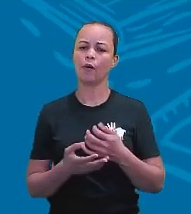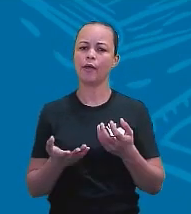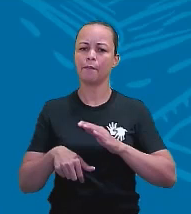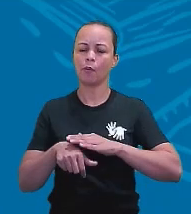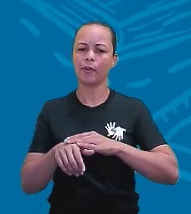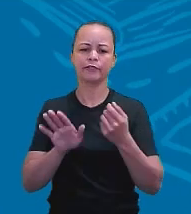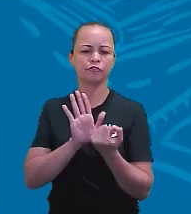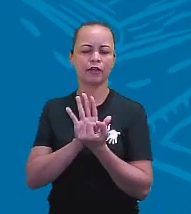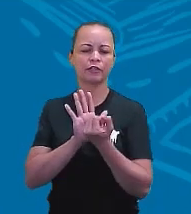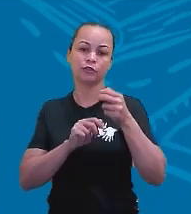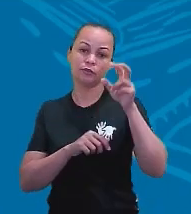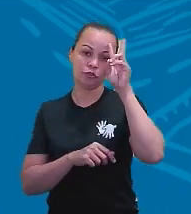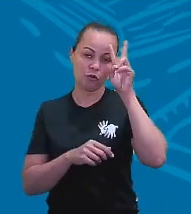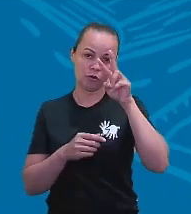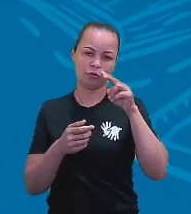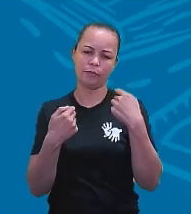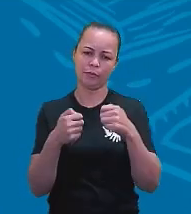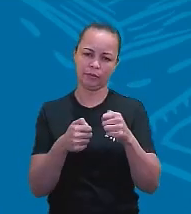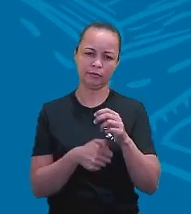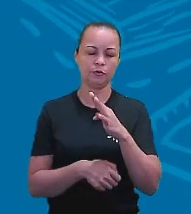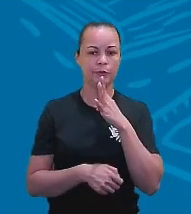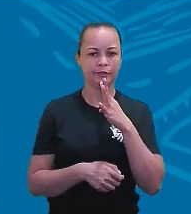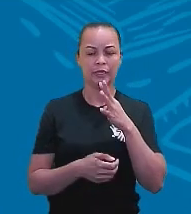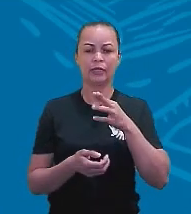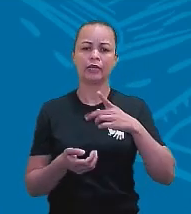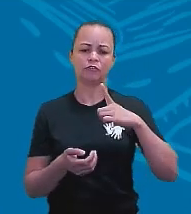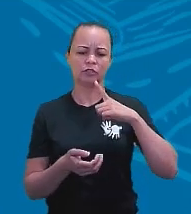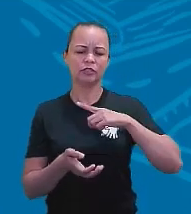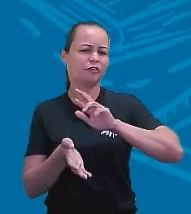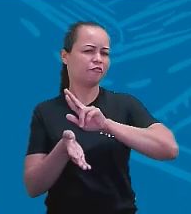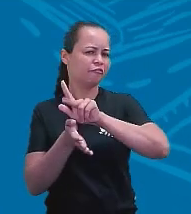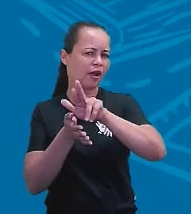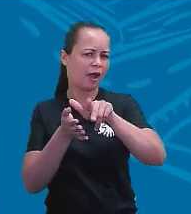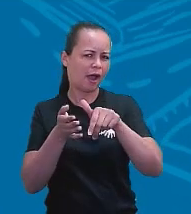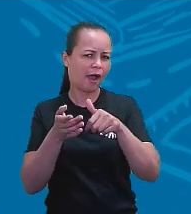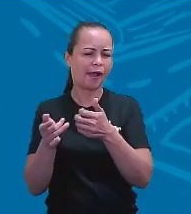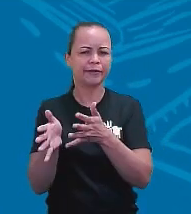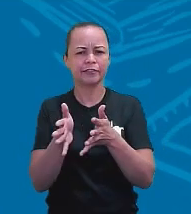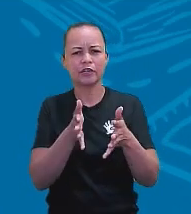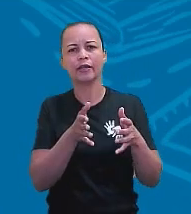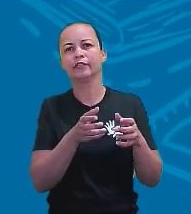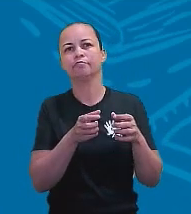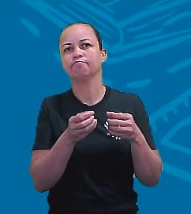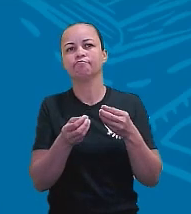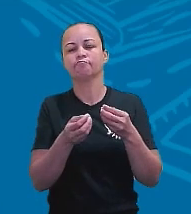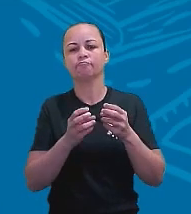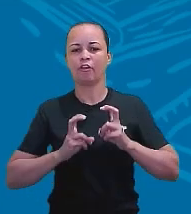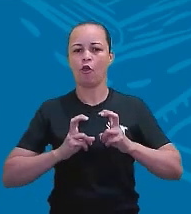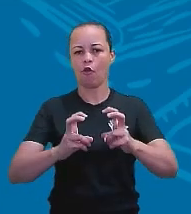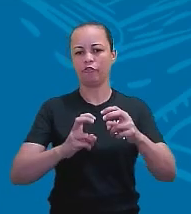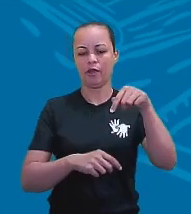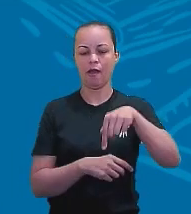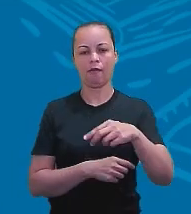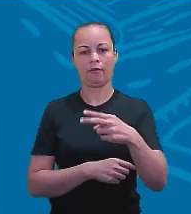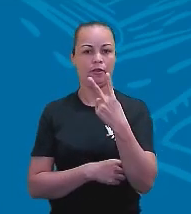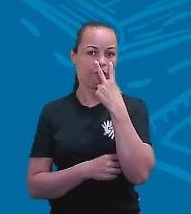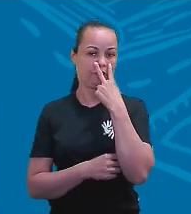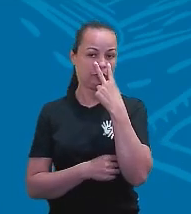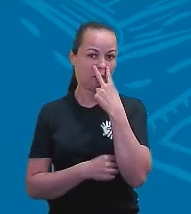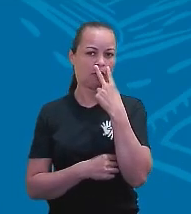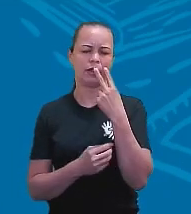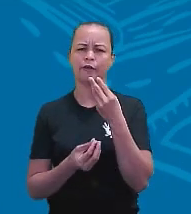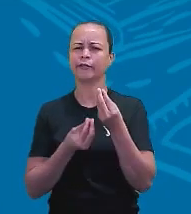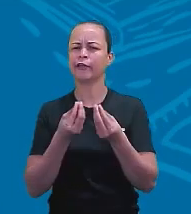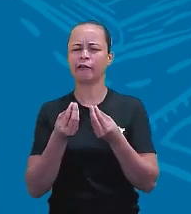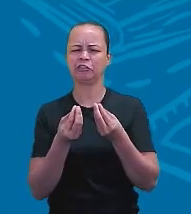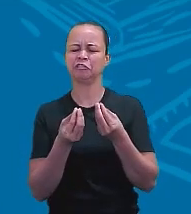conhecer, porque a gente tem várias aqui em Vitória, várias redes, várias ferrovias aqui em Vitória que a gente até não